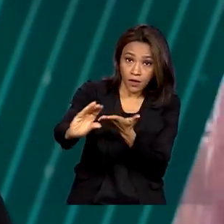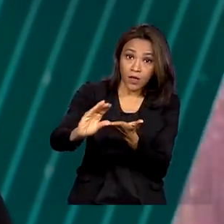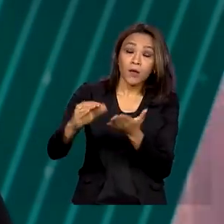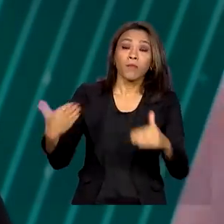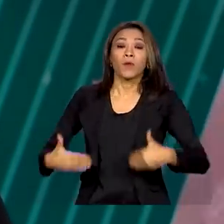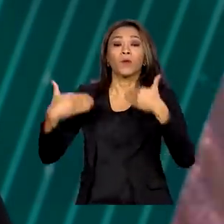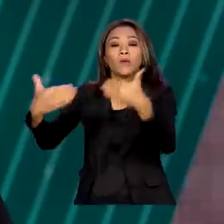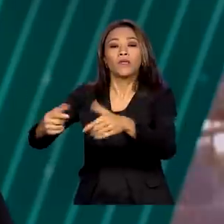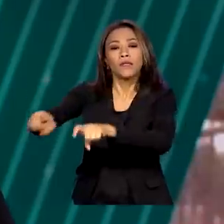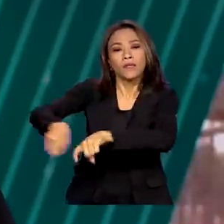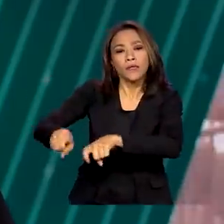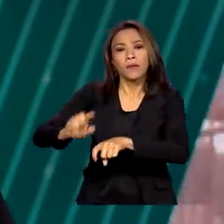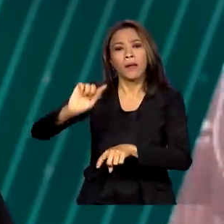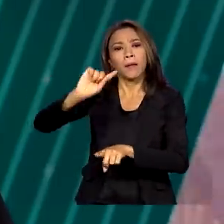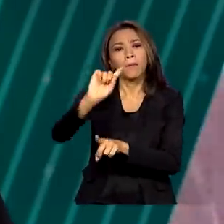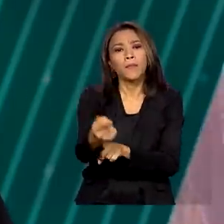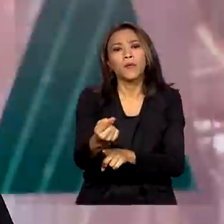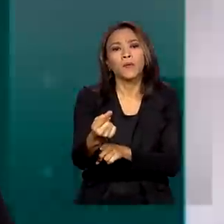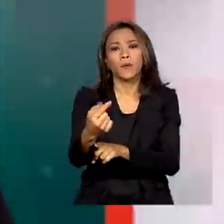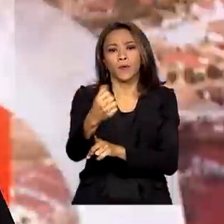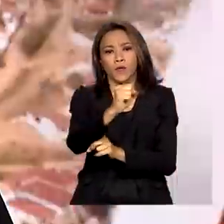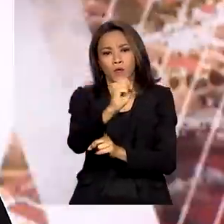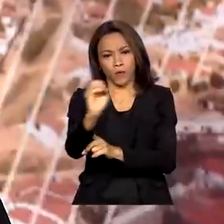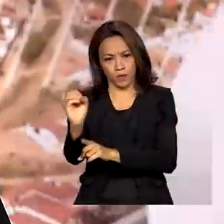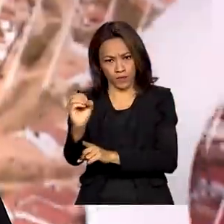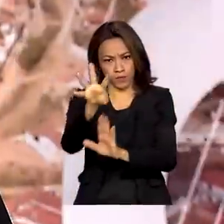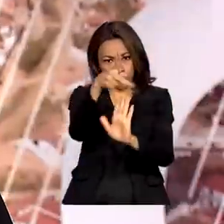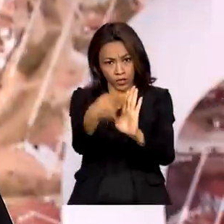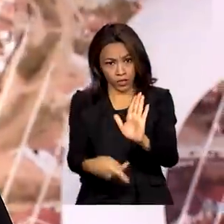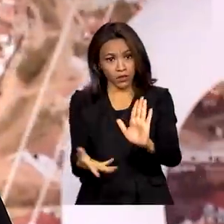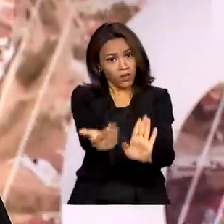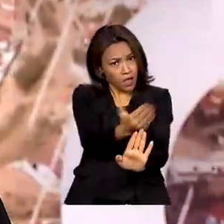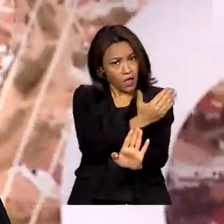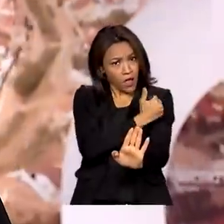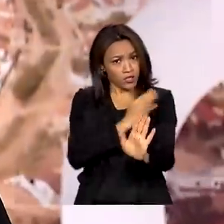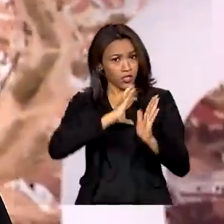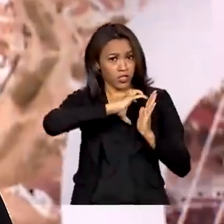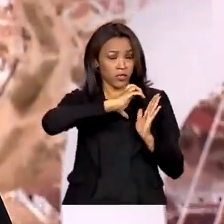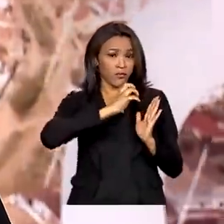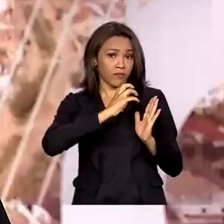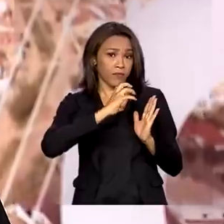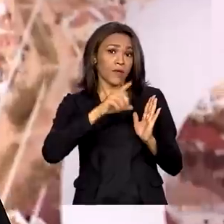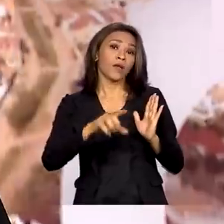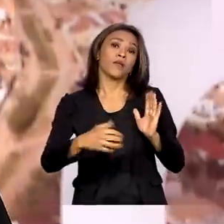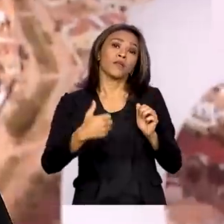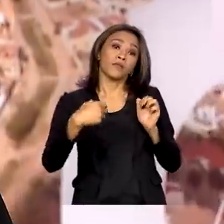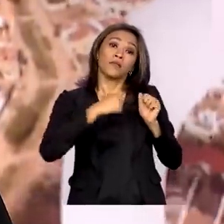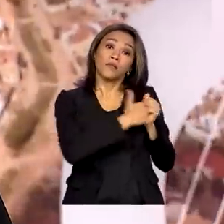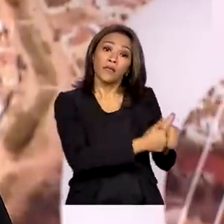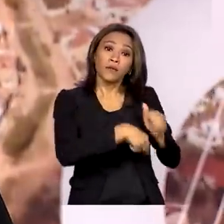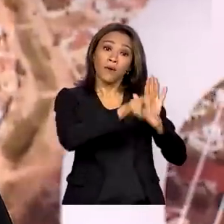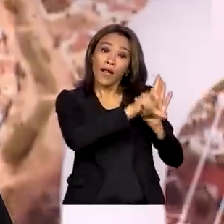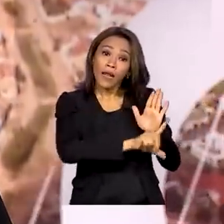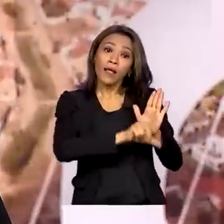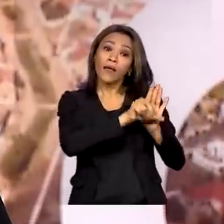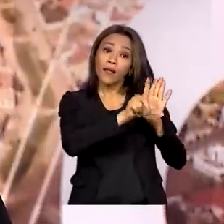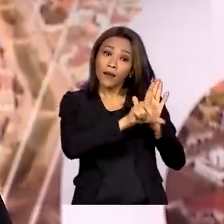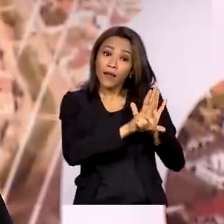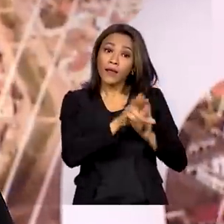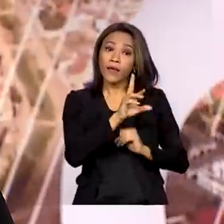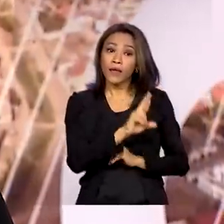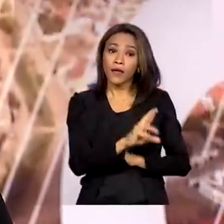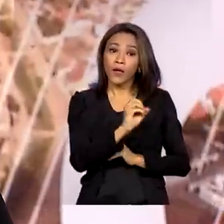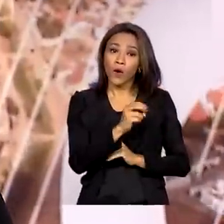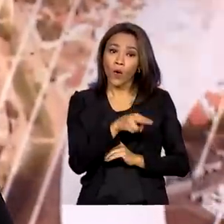Cultura para 1.800 projetos que já tinham captado recursos pela Lei Rouanet, mas estavam com a verba